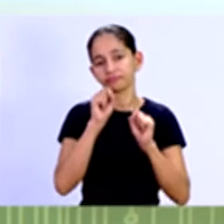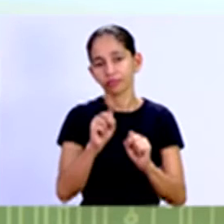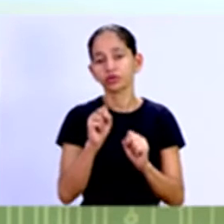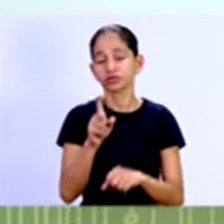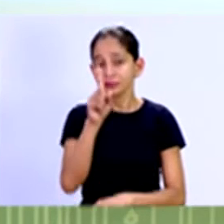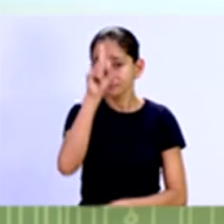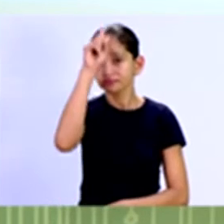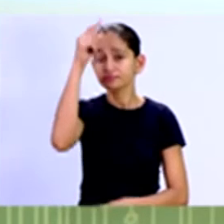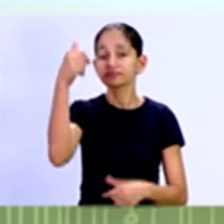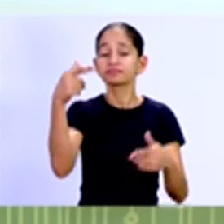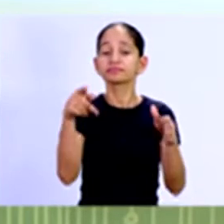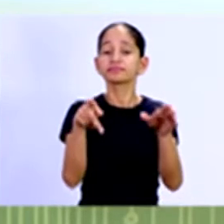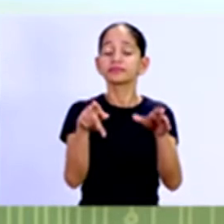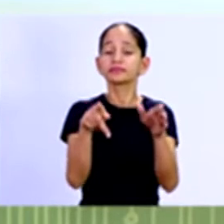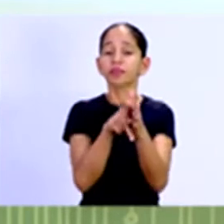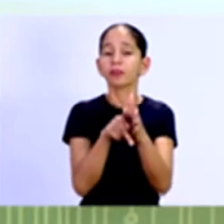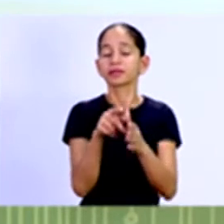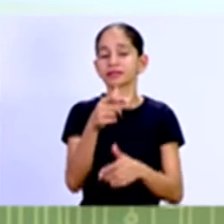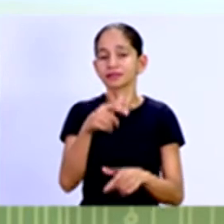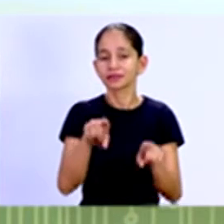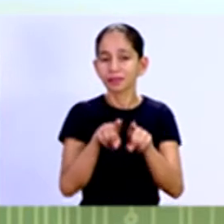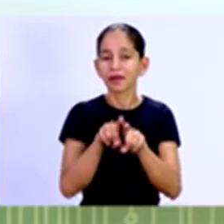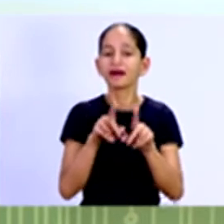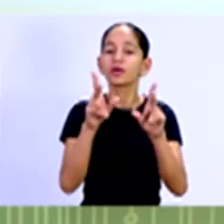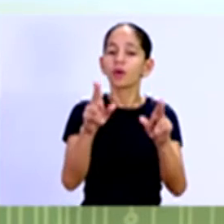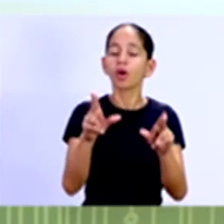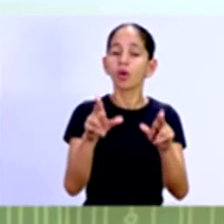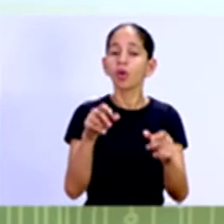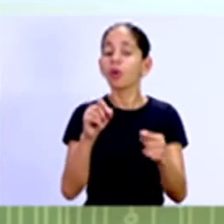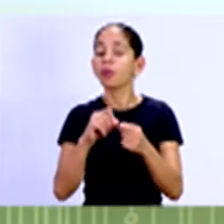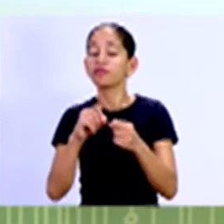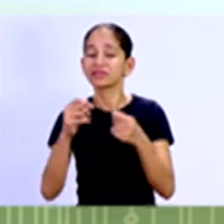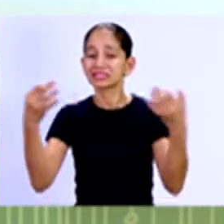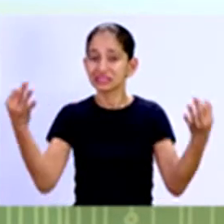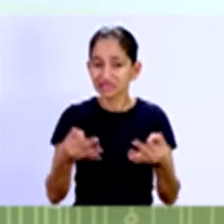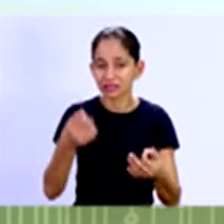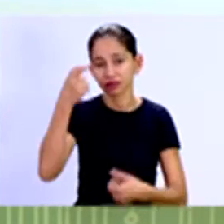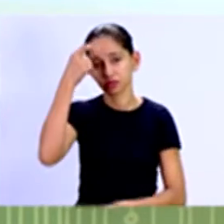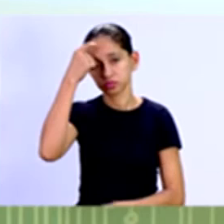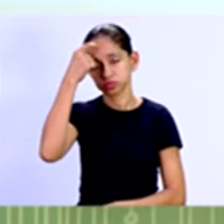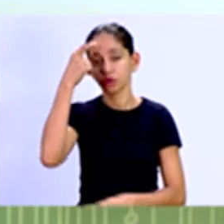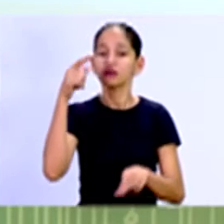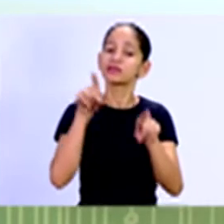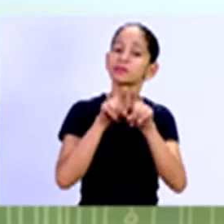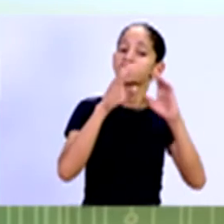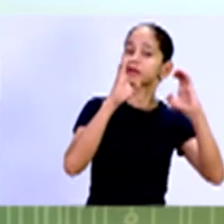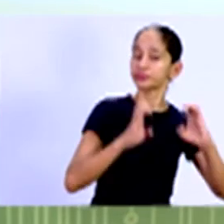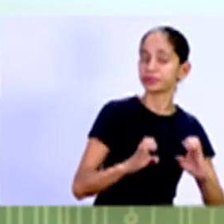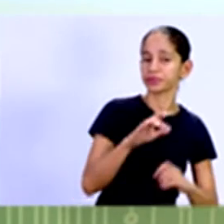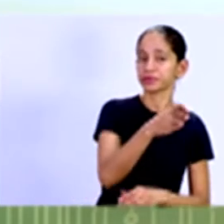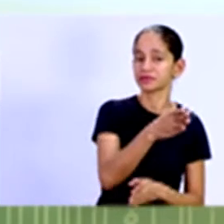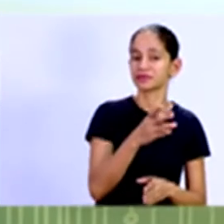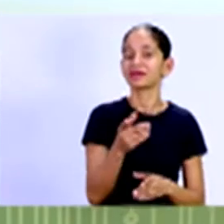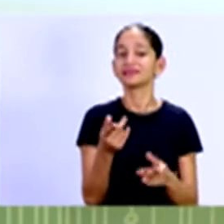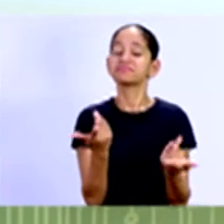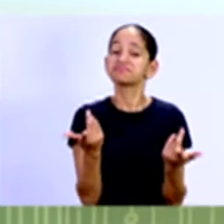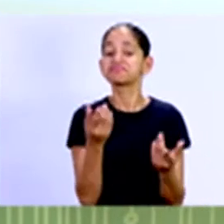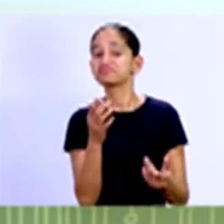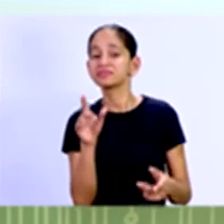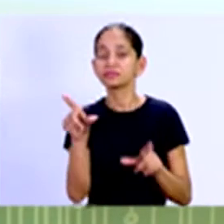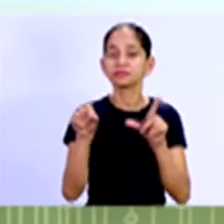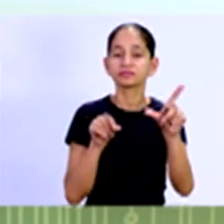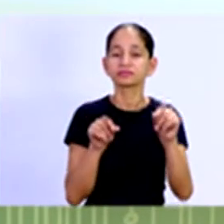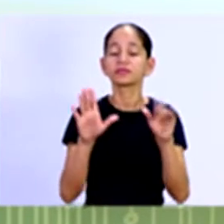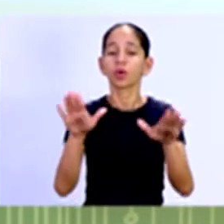ideia de que a ação ética ou moral, ela é um dever do ser humano, uma vez que o ser humano constitui a sua